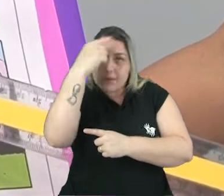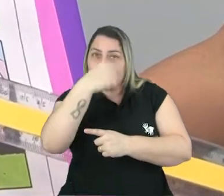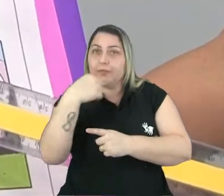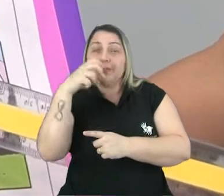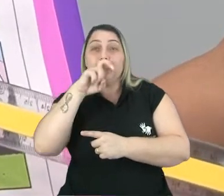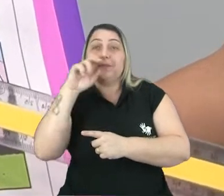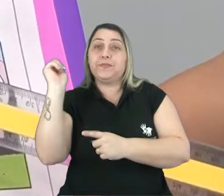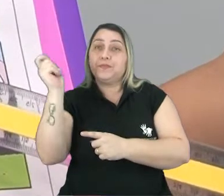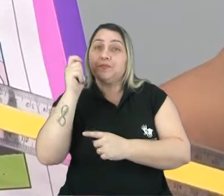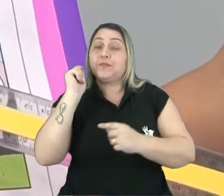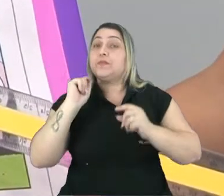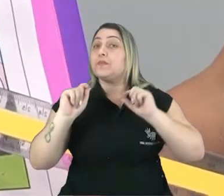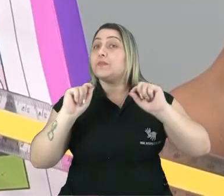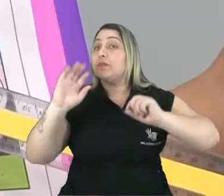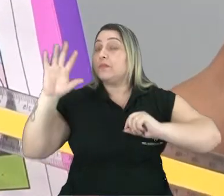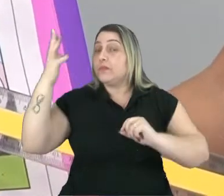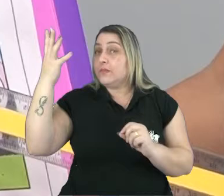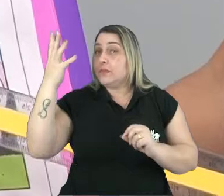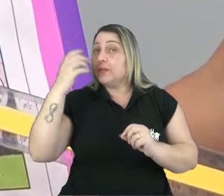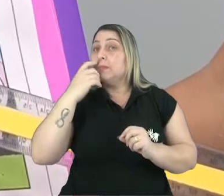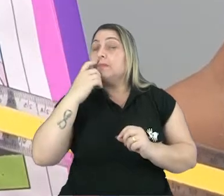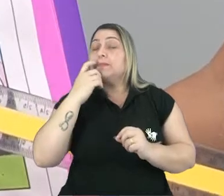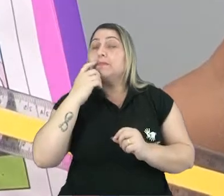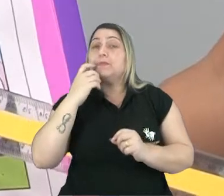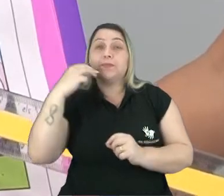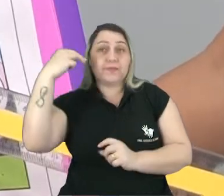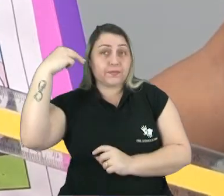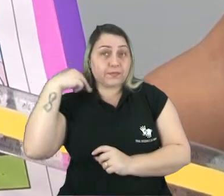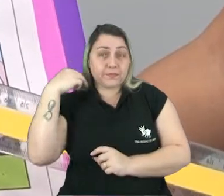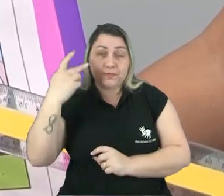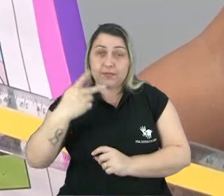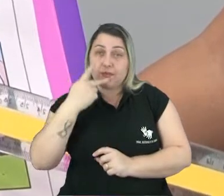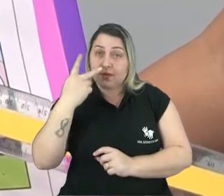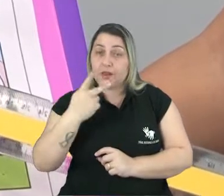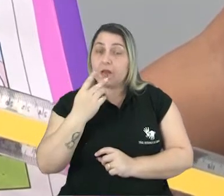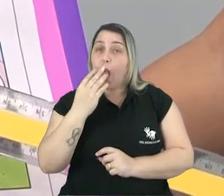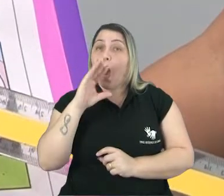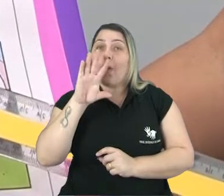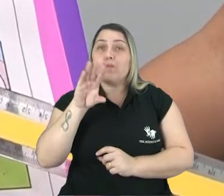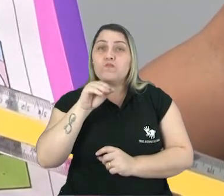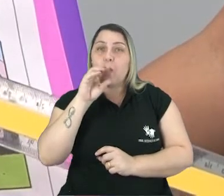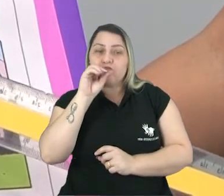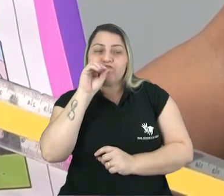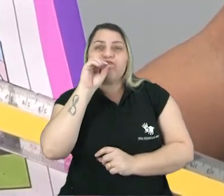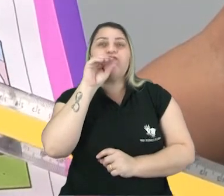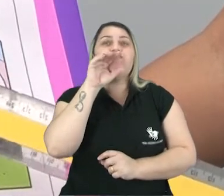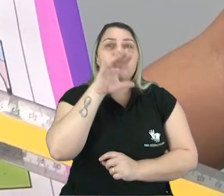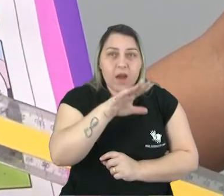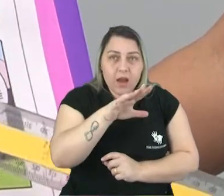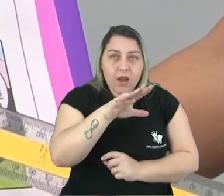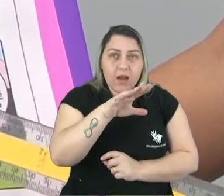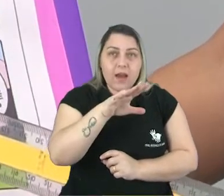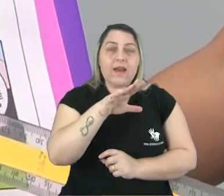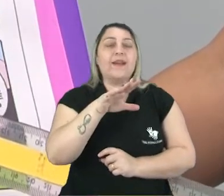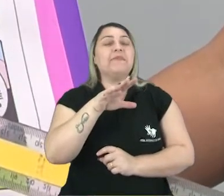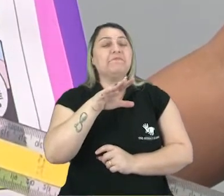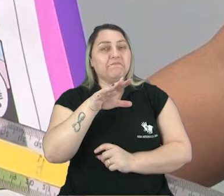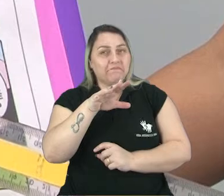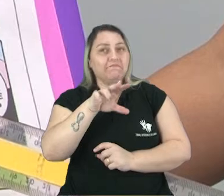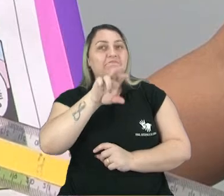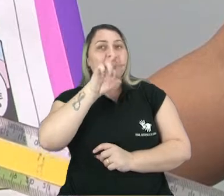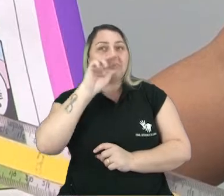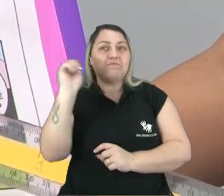rosto. Será o que aconteceu? Será que Magali foi falar e o que ela estava comendo foi em cima do rosto